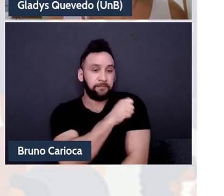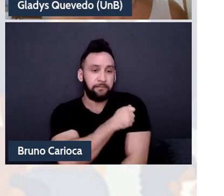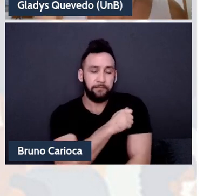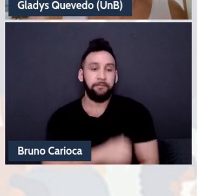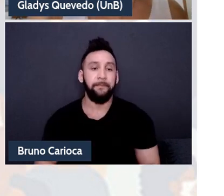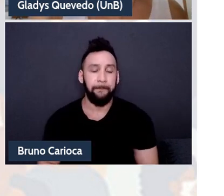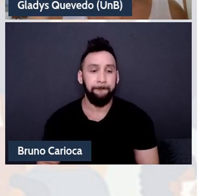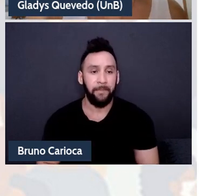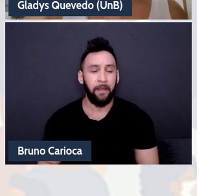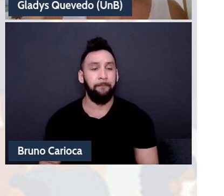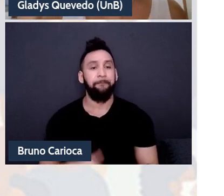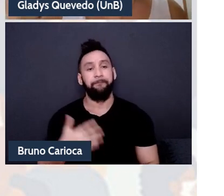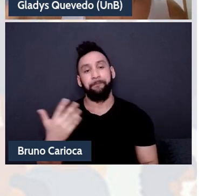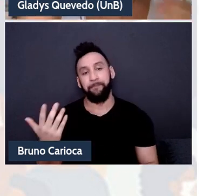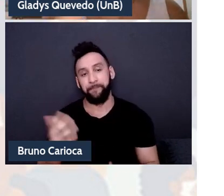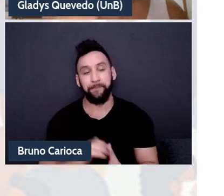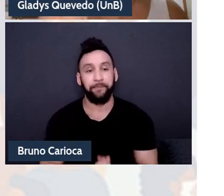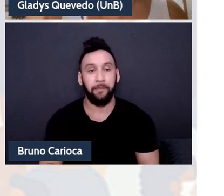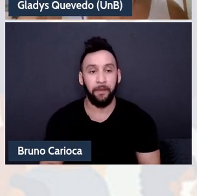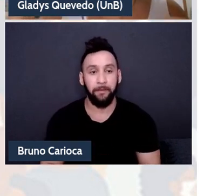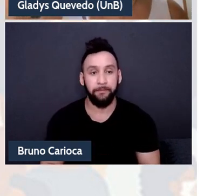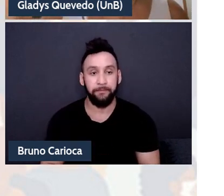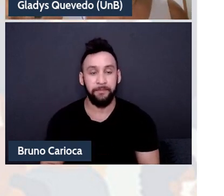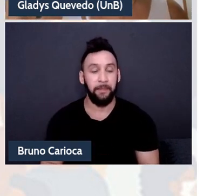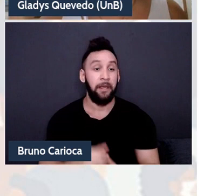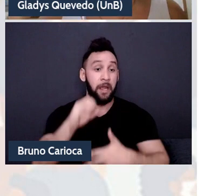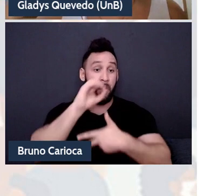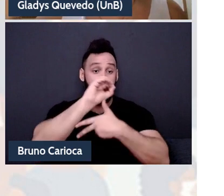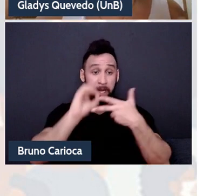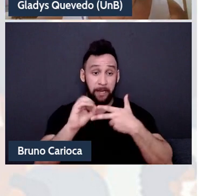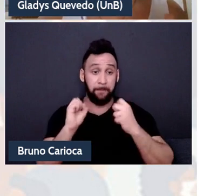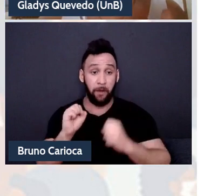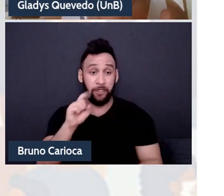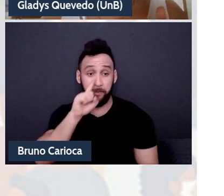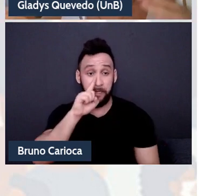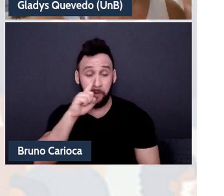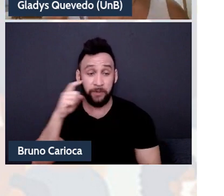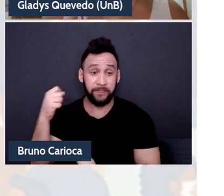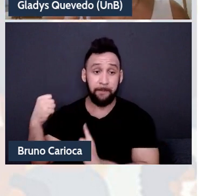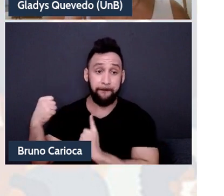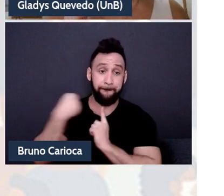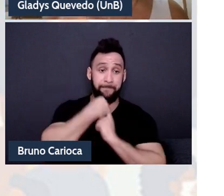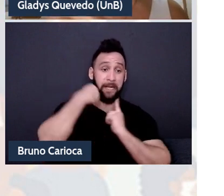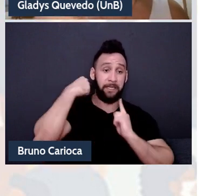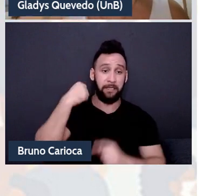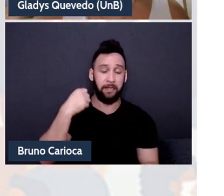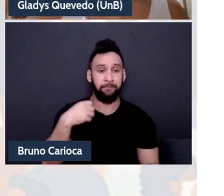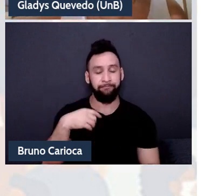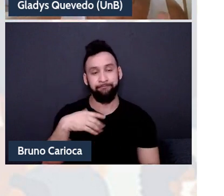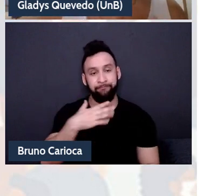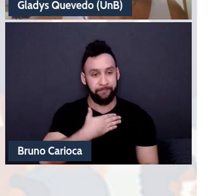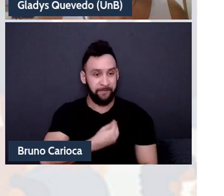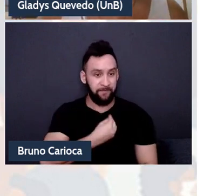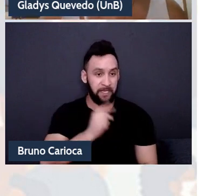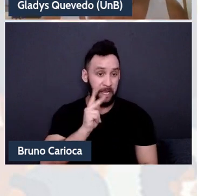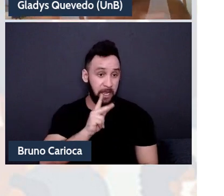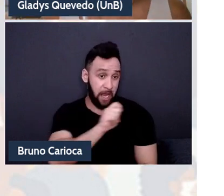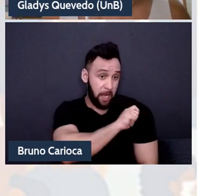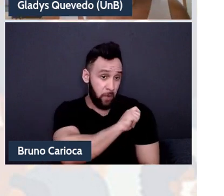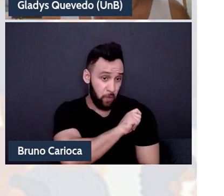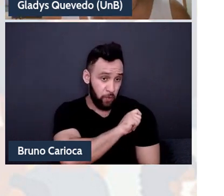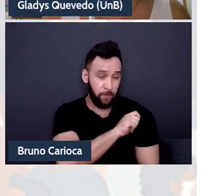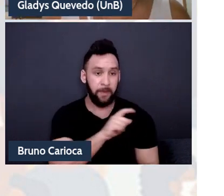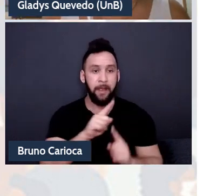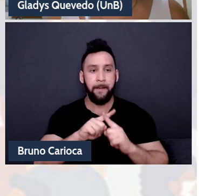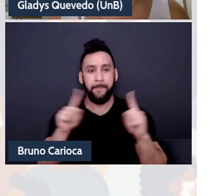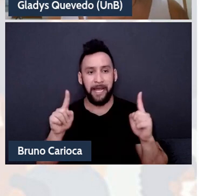ter o impacto do Enem, por exemplo, de uma forma sobre um professor e de outra forma sobre o diretor